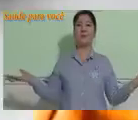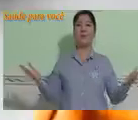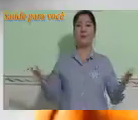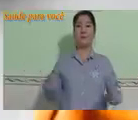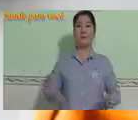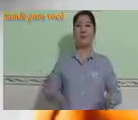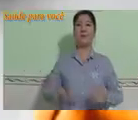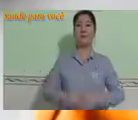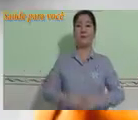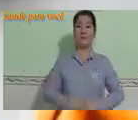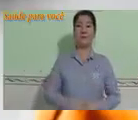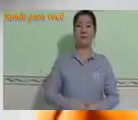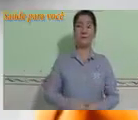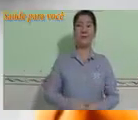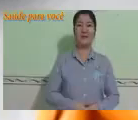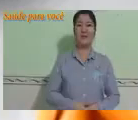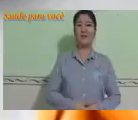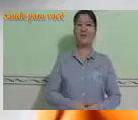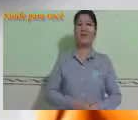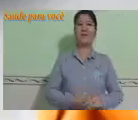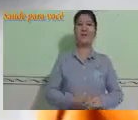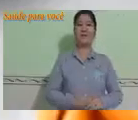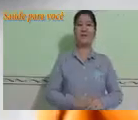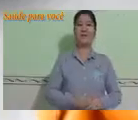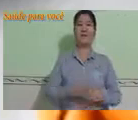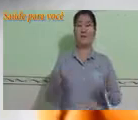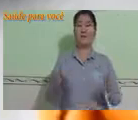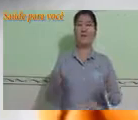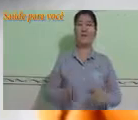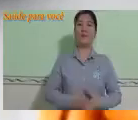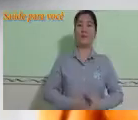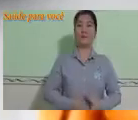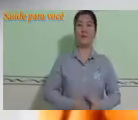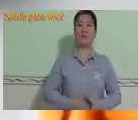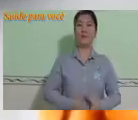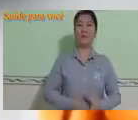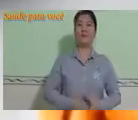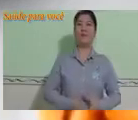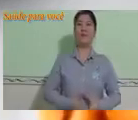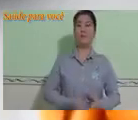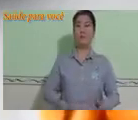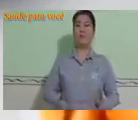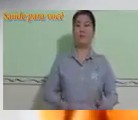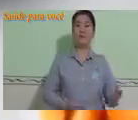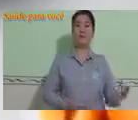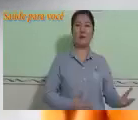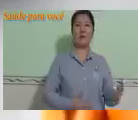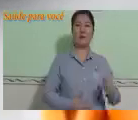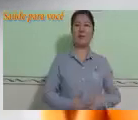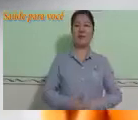TRIGOAZETEAJODAPREVNIRDIABETESTIPO2, porque controlamos o nível de glicose nos ajuda a baixar o colesterol, promovendo o bem-estar e a qualidade de